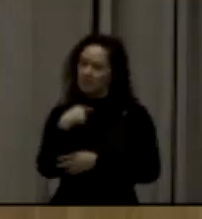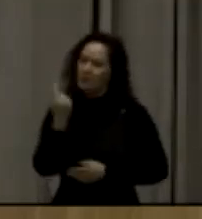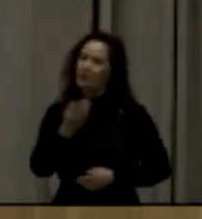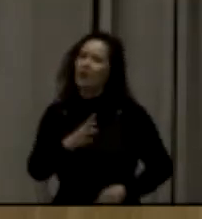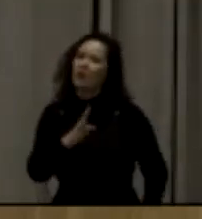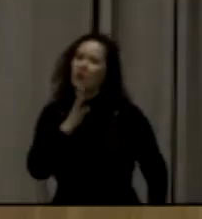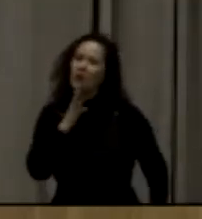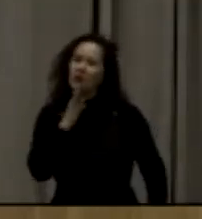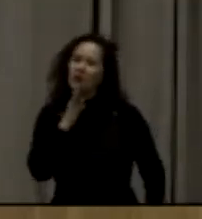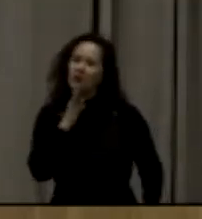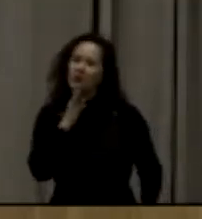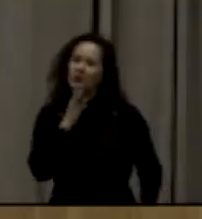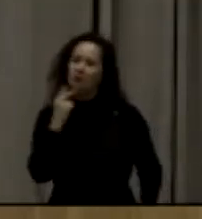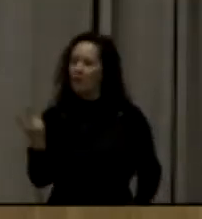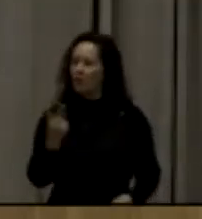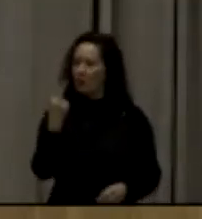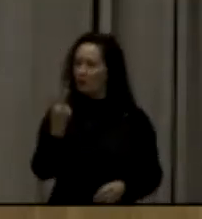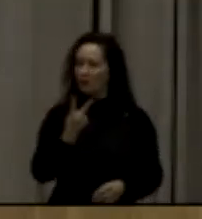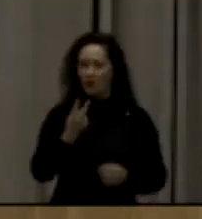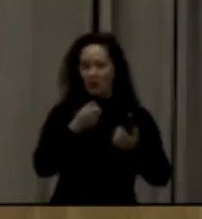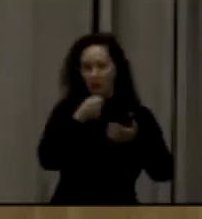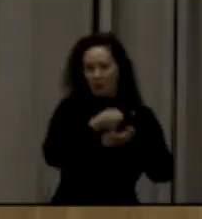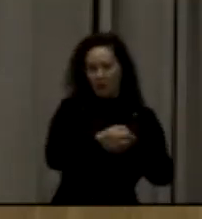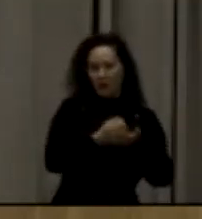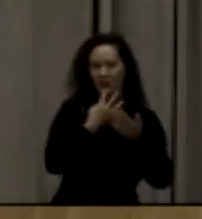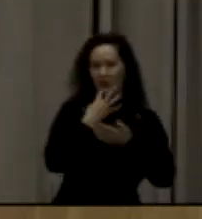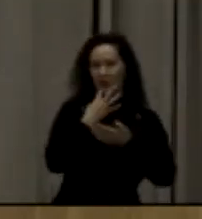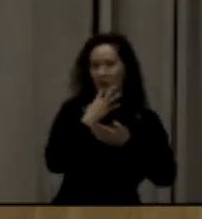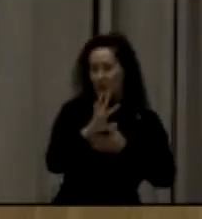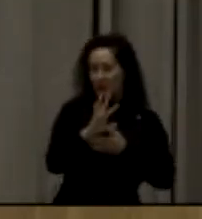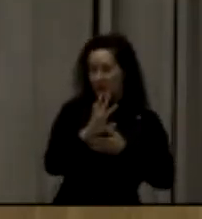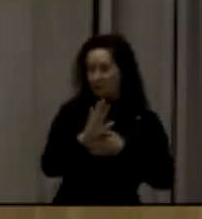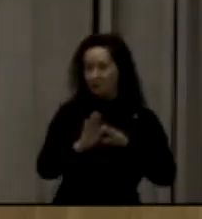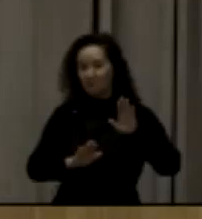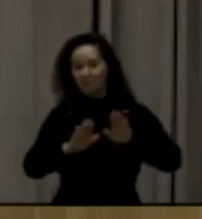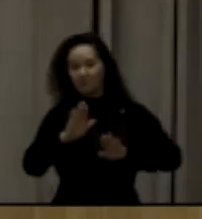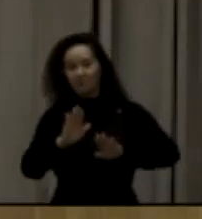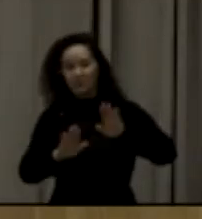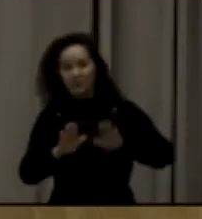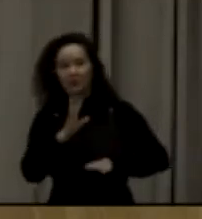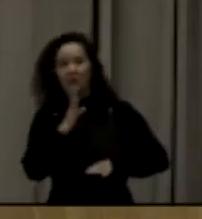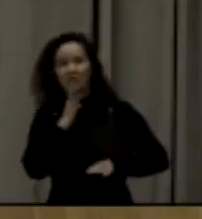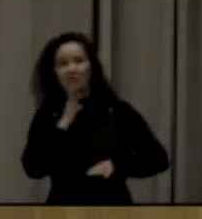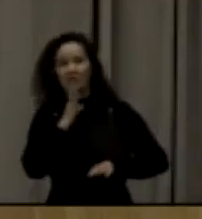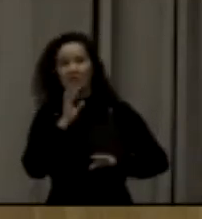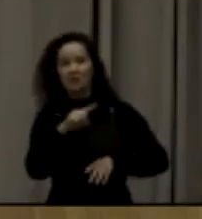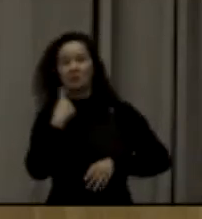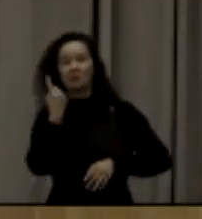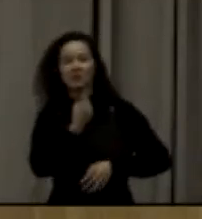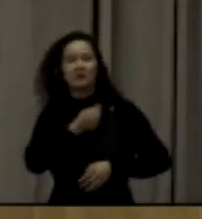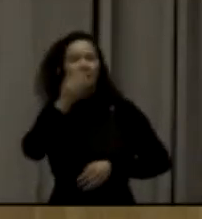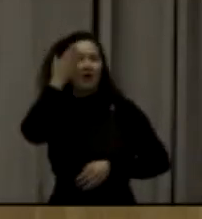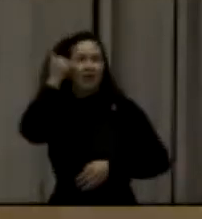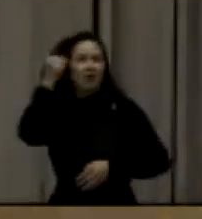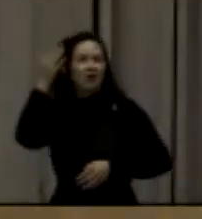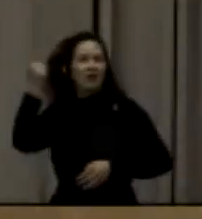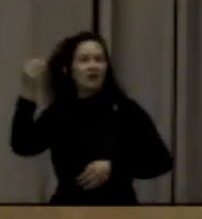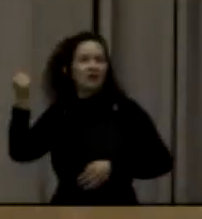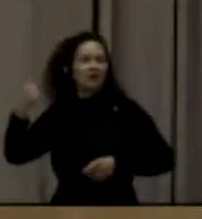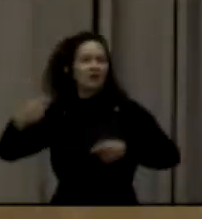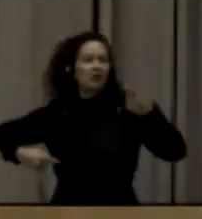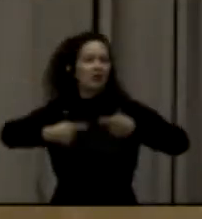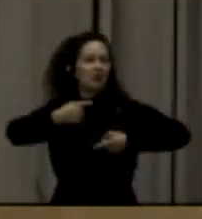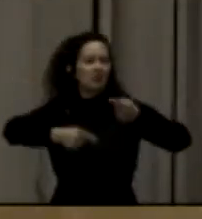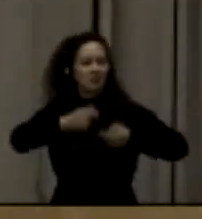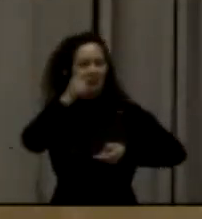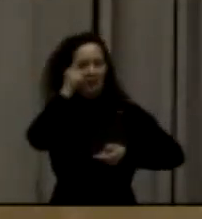nós conhecemos os preços e os custos, às vezes não conhecemos, talvez conheceremos se somos sábios e hábeis